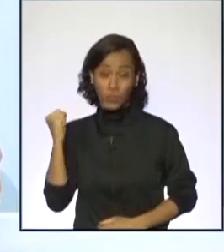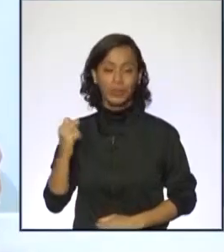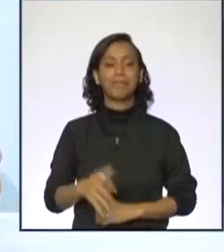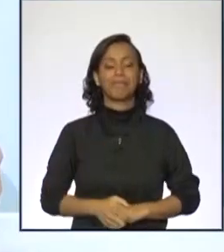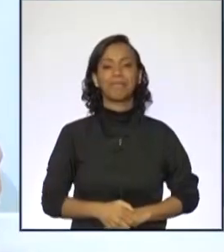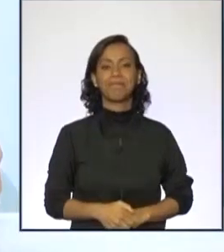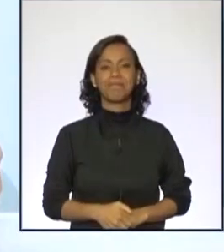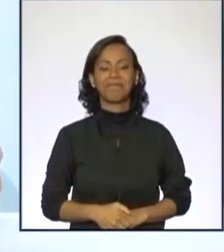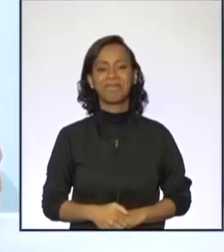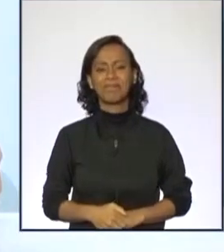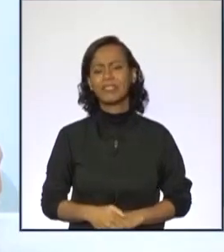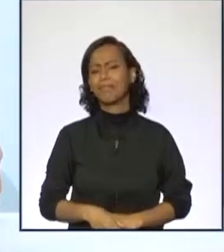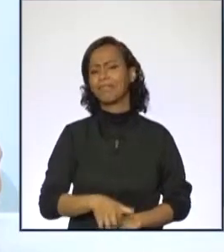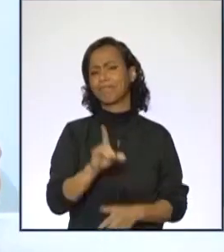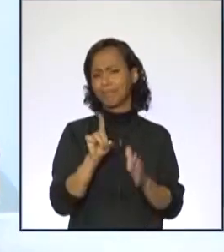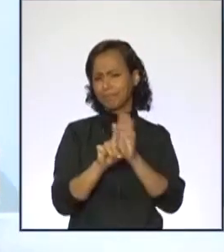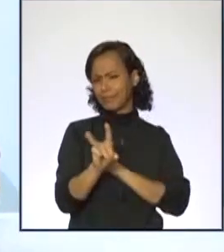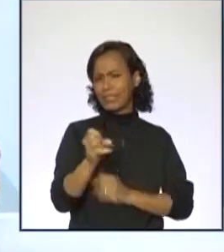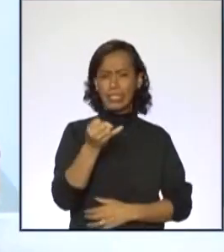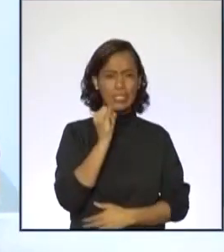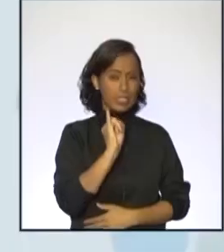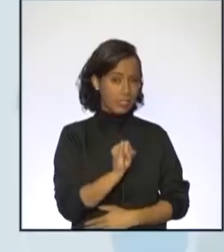E se essa lei,